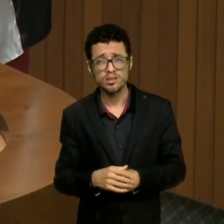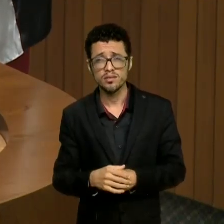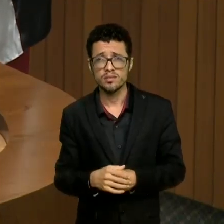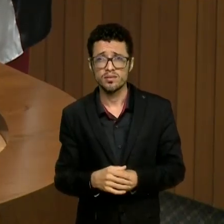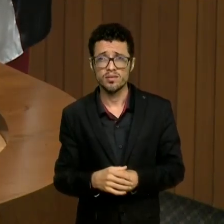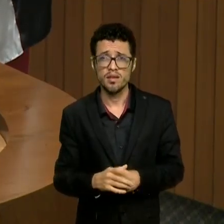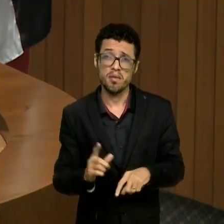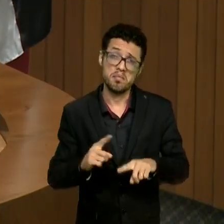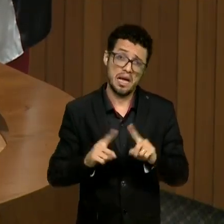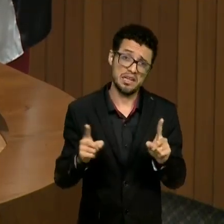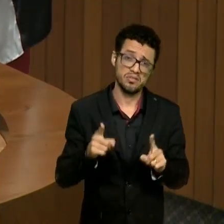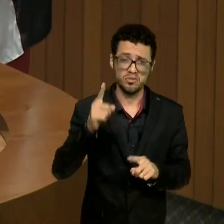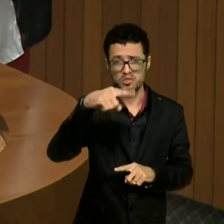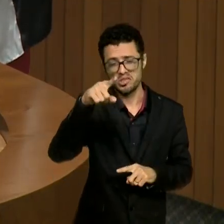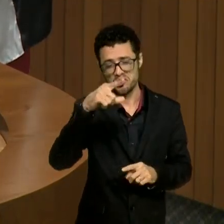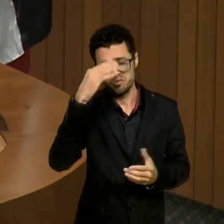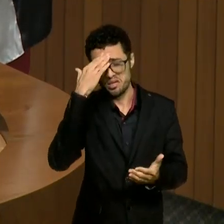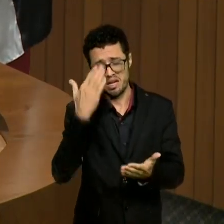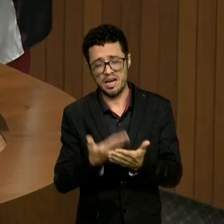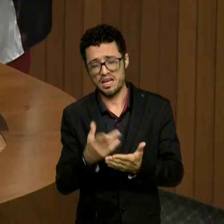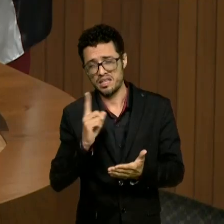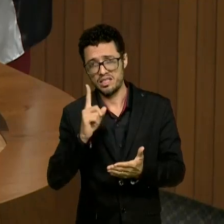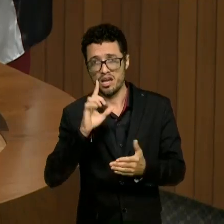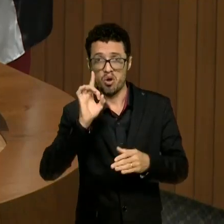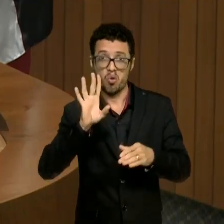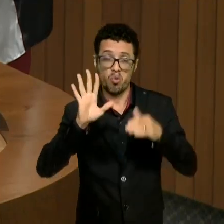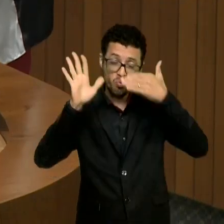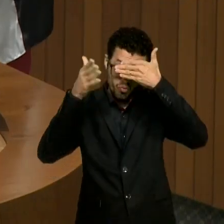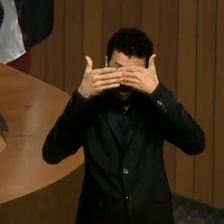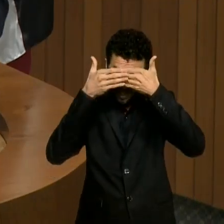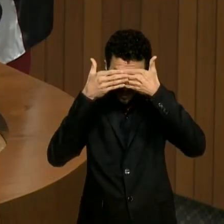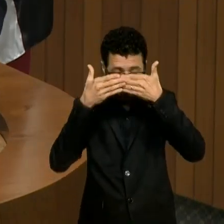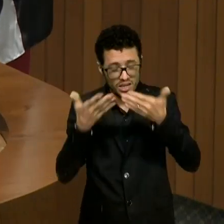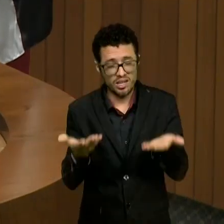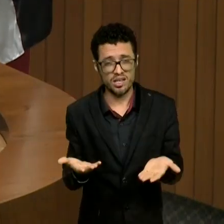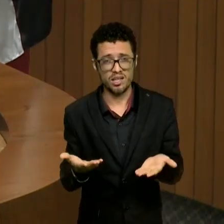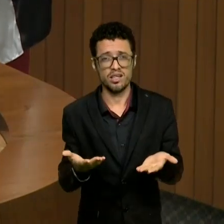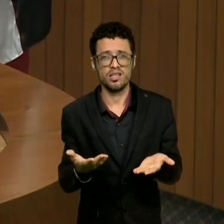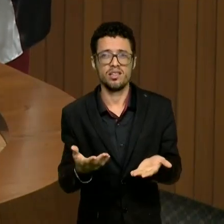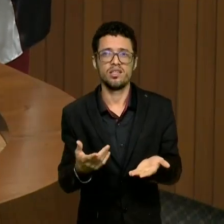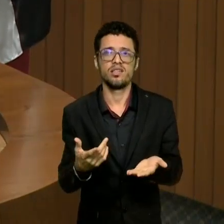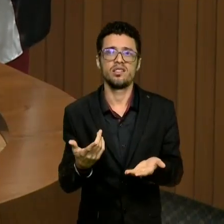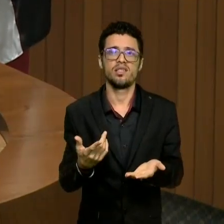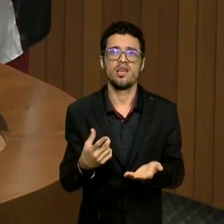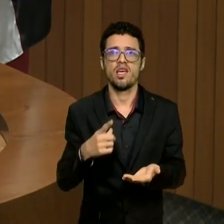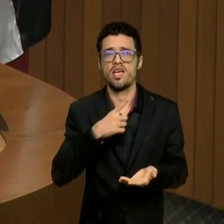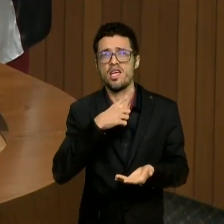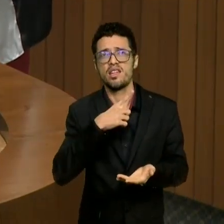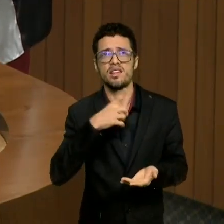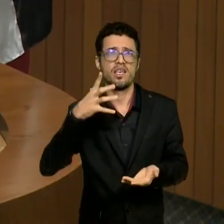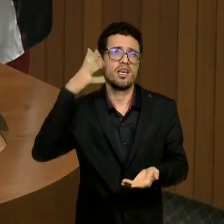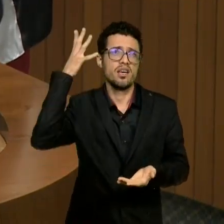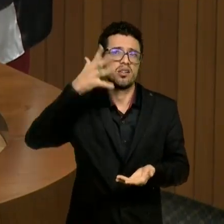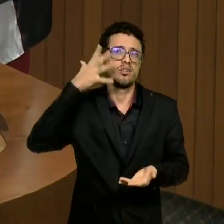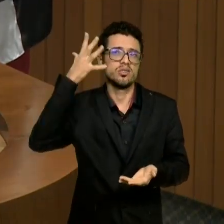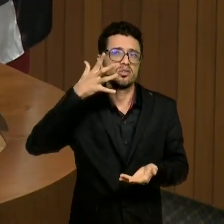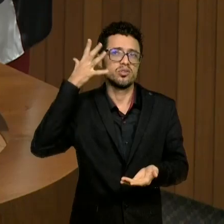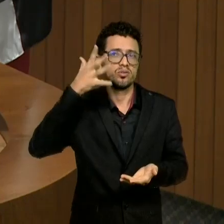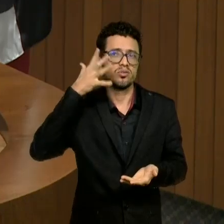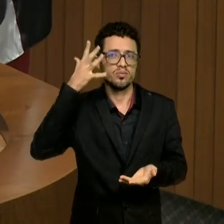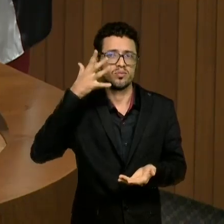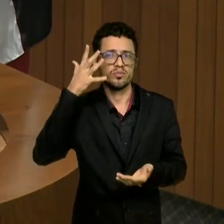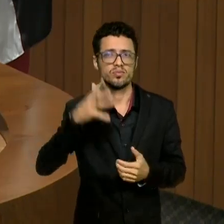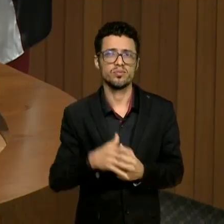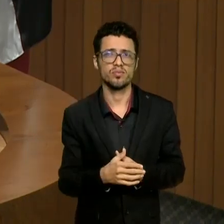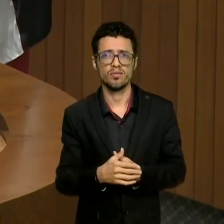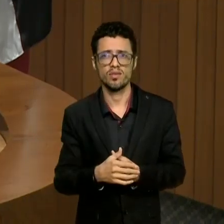quiser vendar nossos olhos ou adotar um discurso, eu não gosto de usar essa expressão, não é direcionado a Vossa Excelência, eu estou